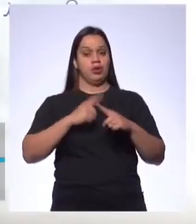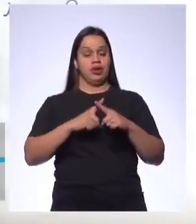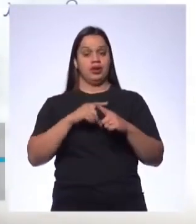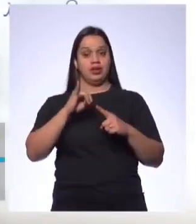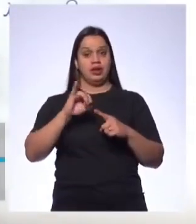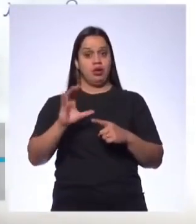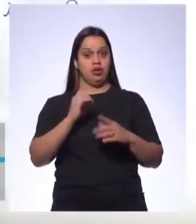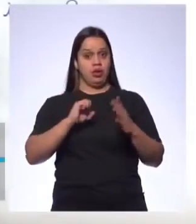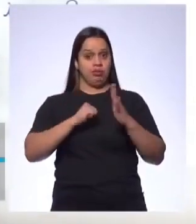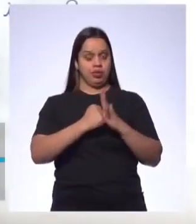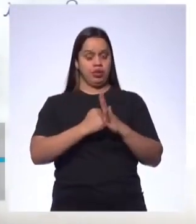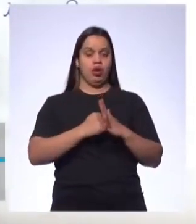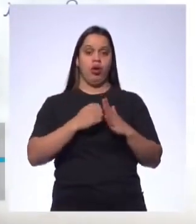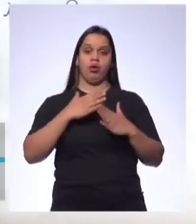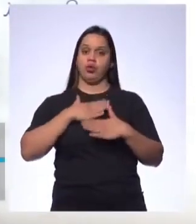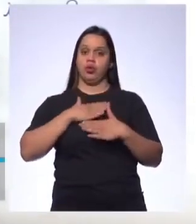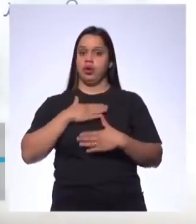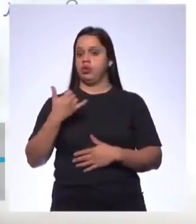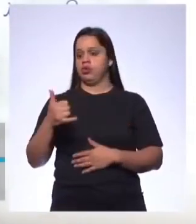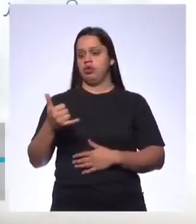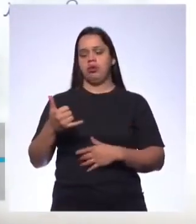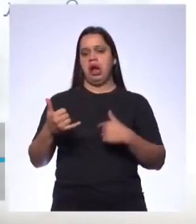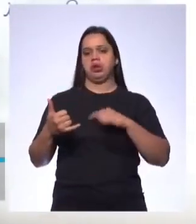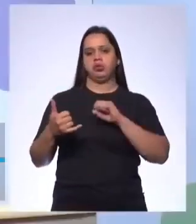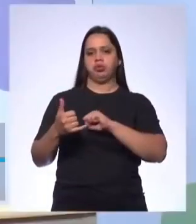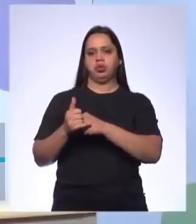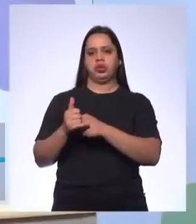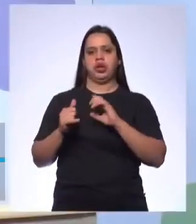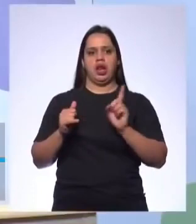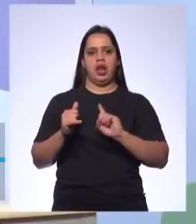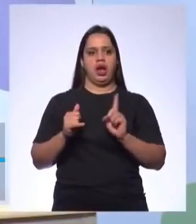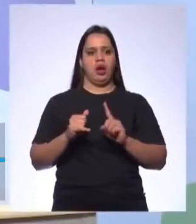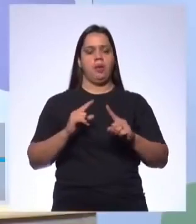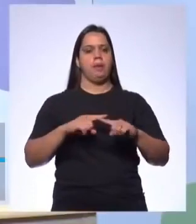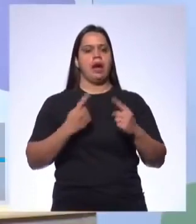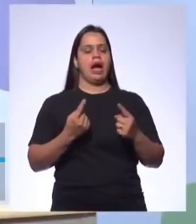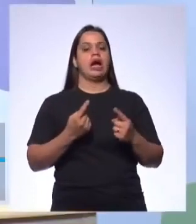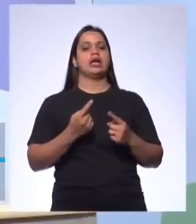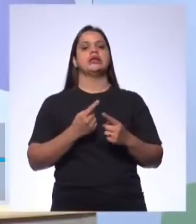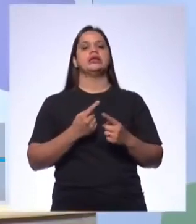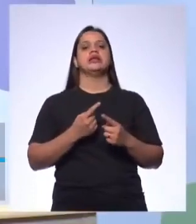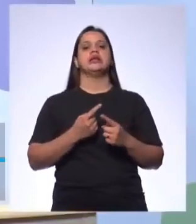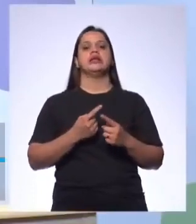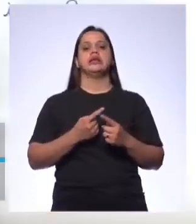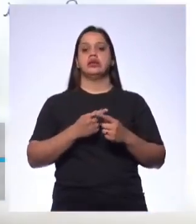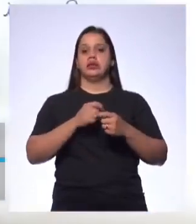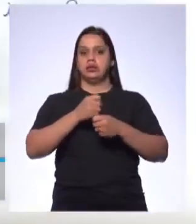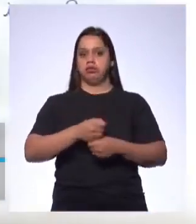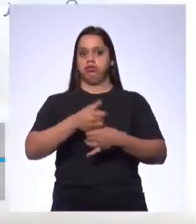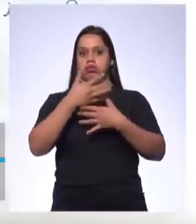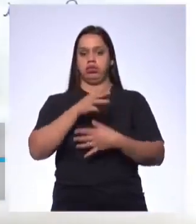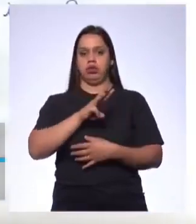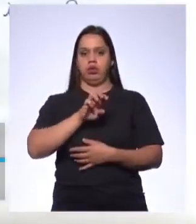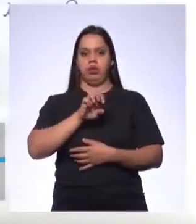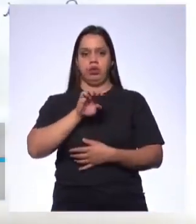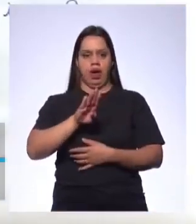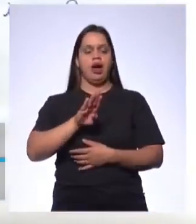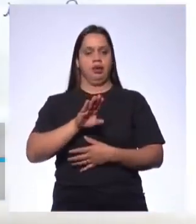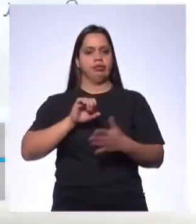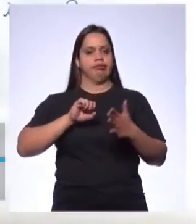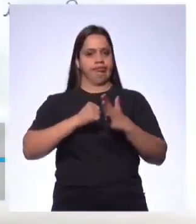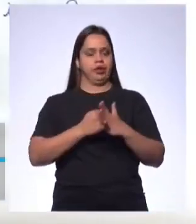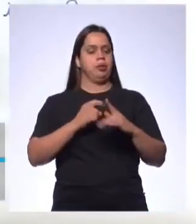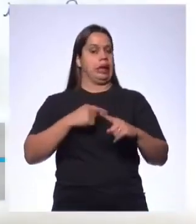no meu celular não travou, parece que travou no... Como é que chama? Travou no web. Na web que tá travou, né? No meu celular não,